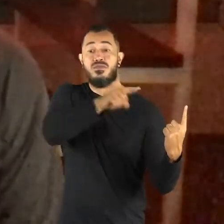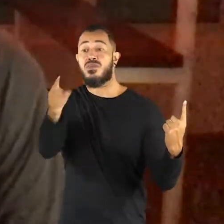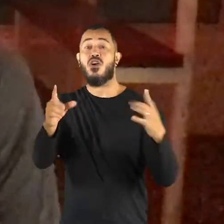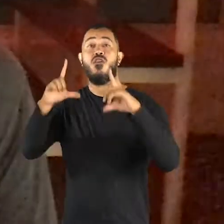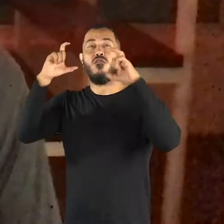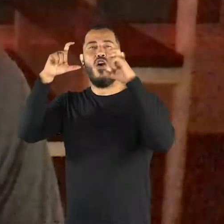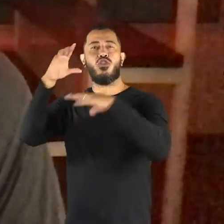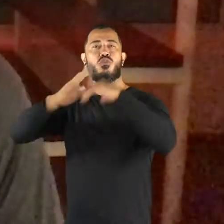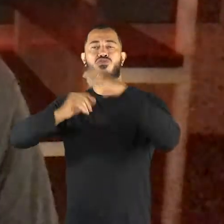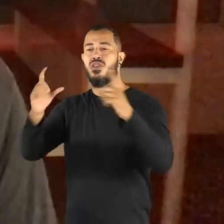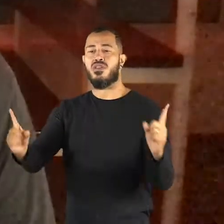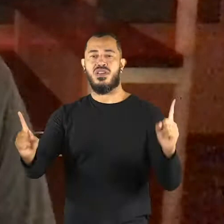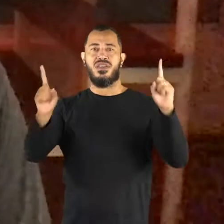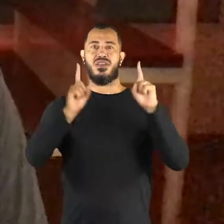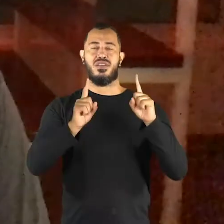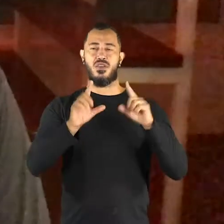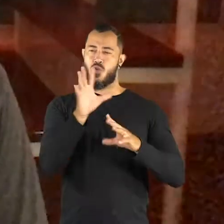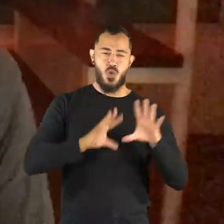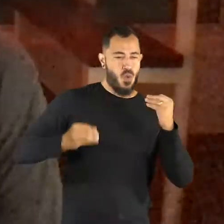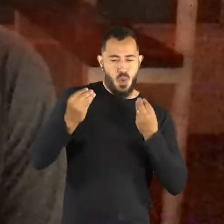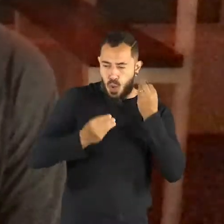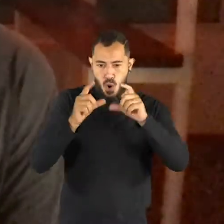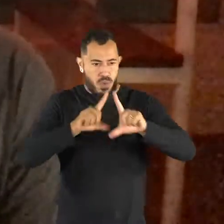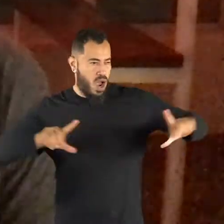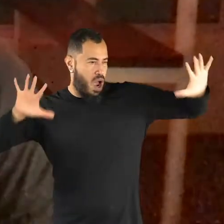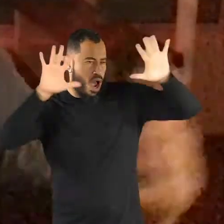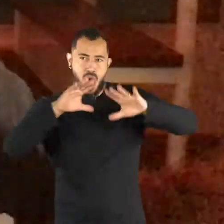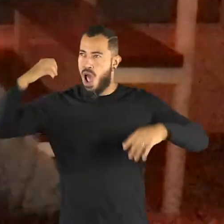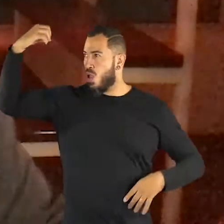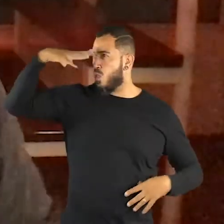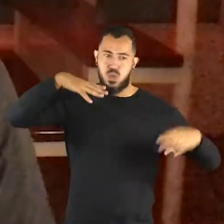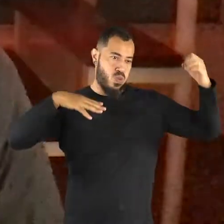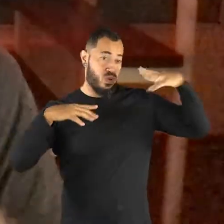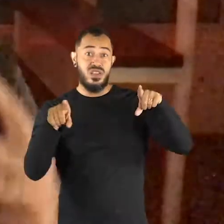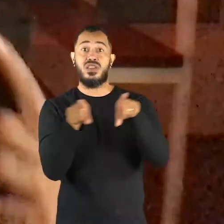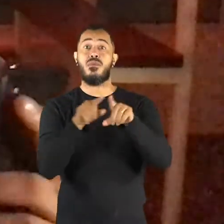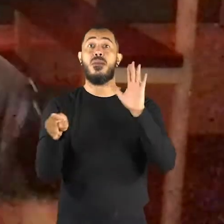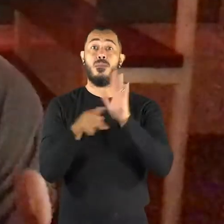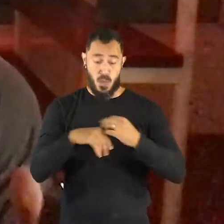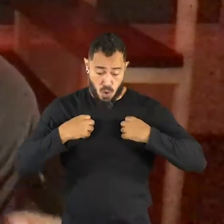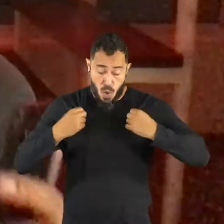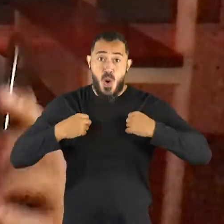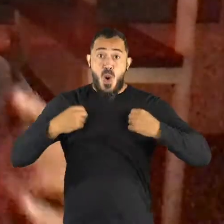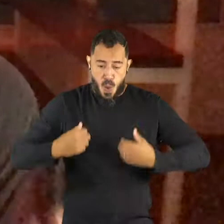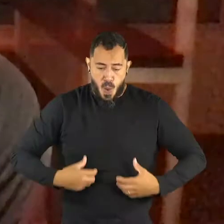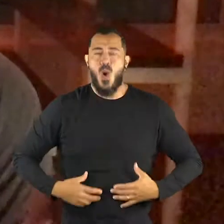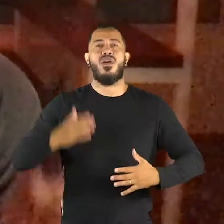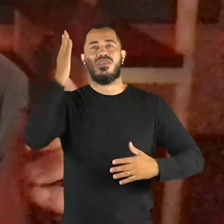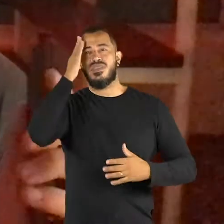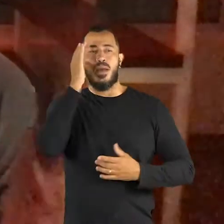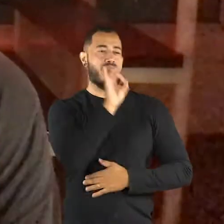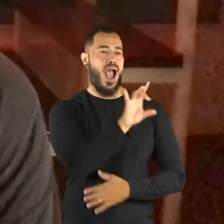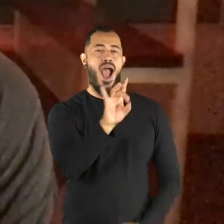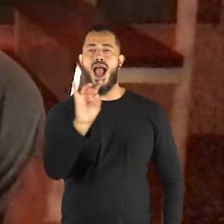trazer referências também de iluminação muito interessantes. Um figurinista, uma figurinista. Então todo mundo tem